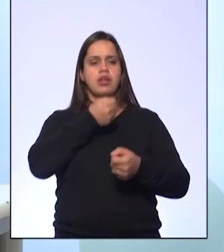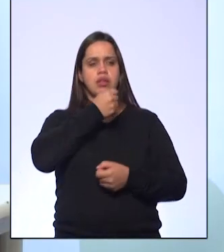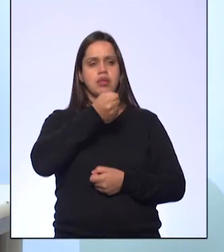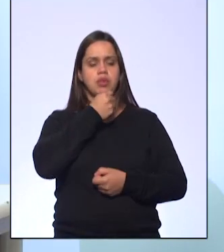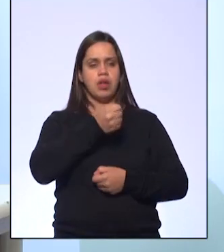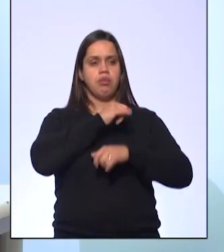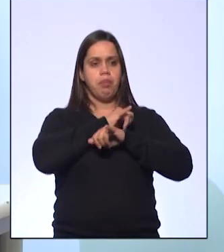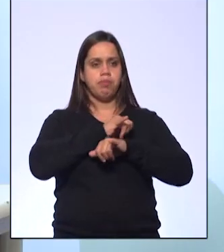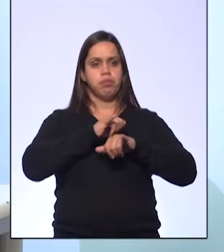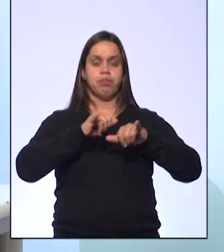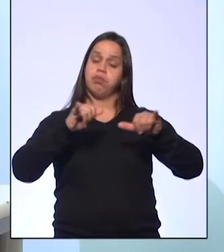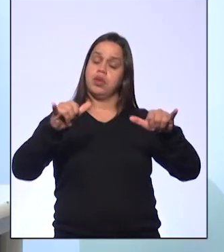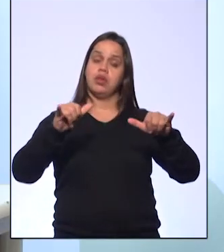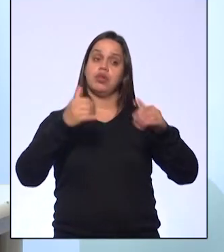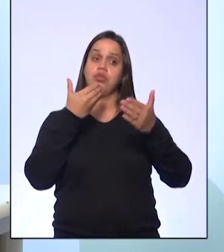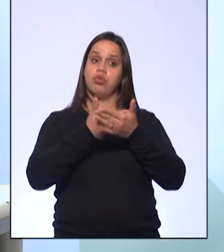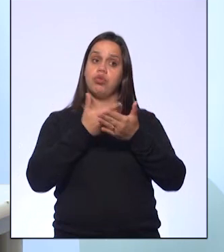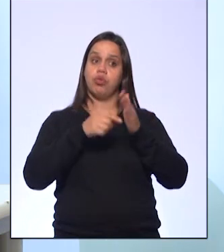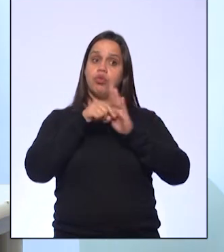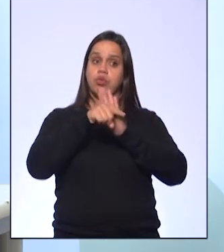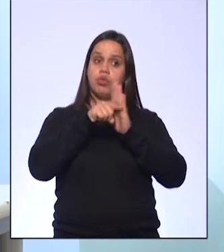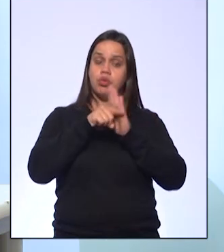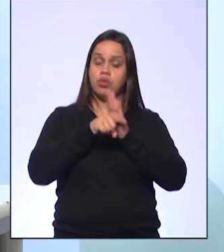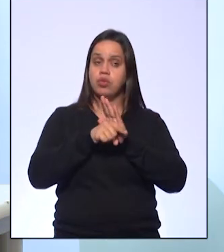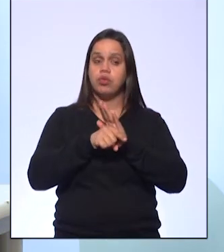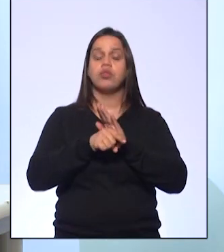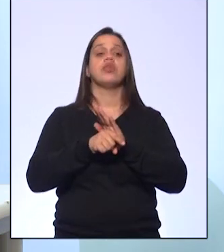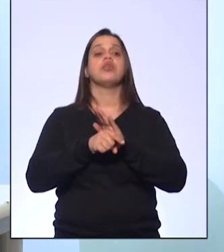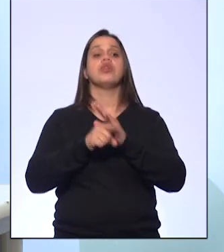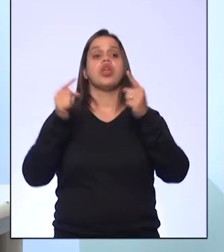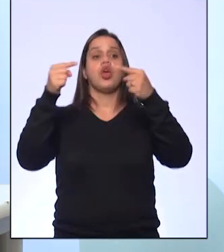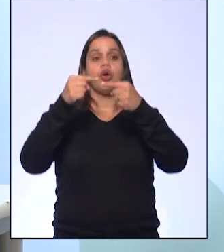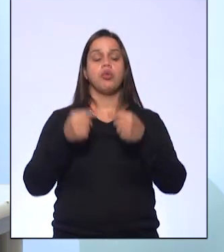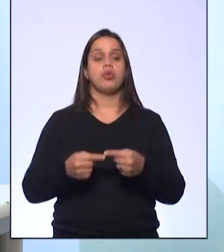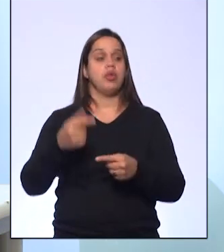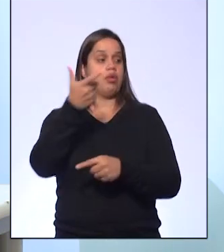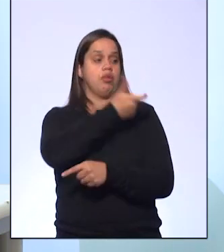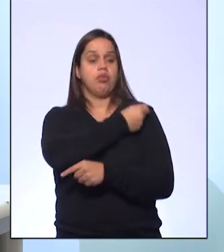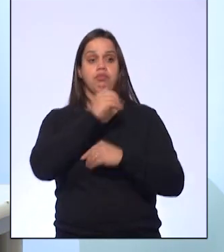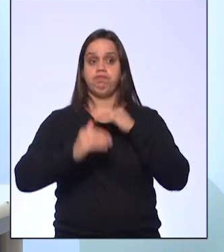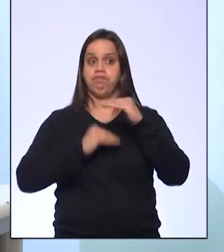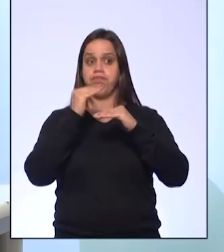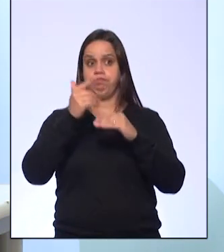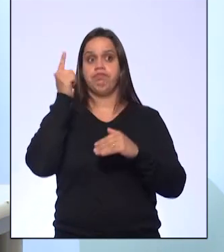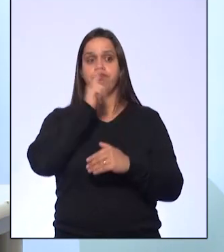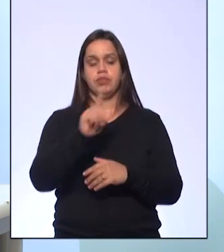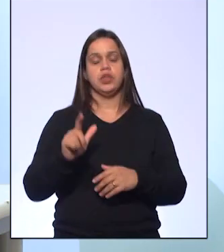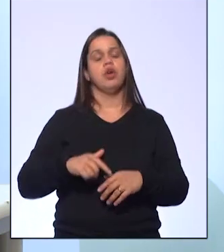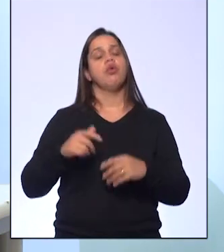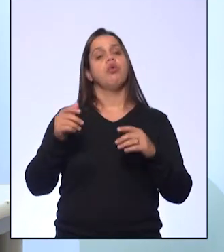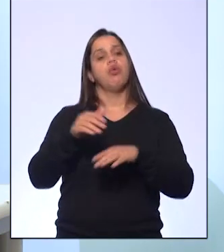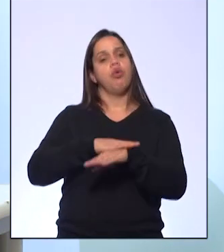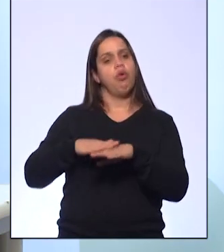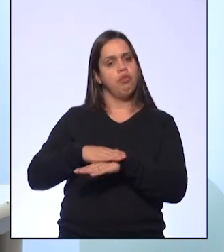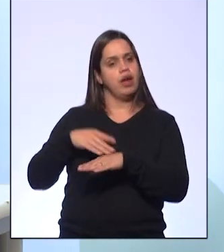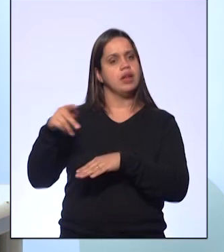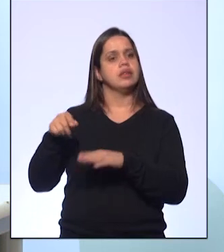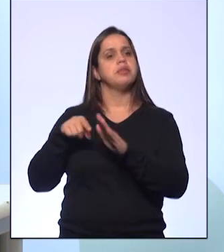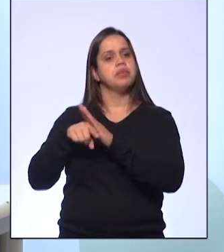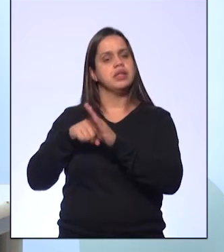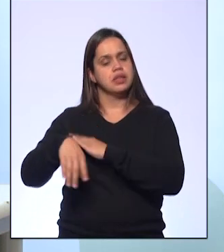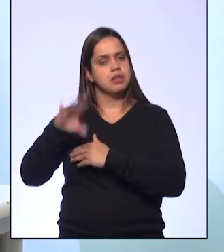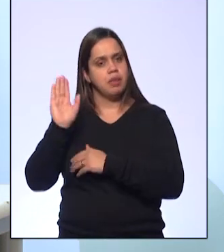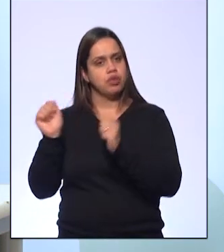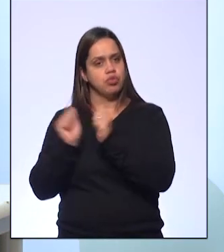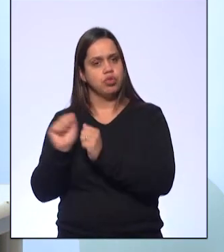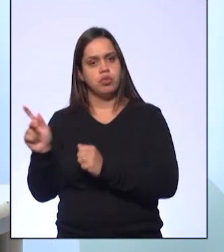agora sobre os estudos ligados ao desenvolvimento da vacina, tá bom? Então, conversem, pesquisem um pouco mais,